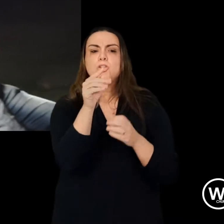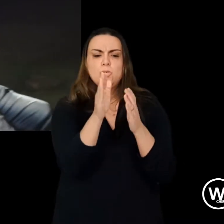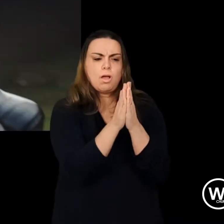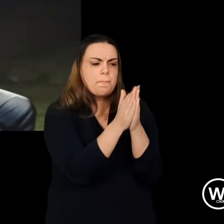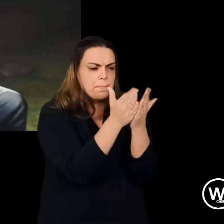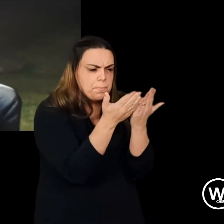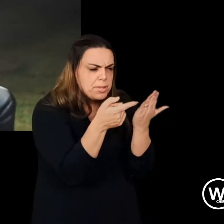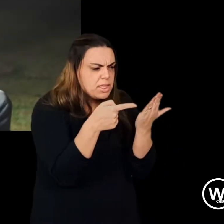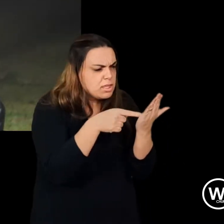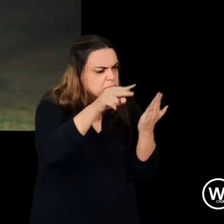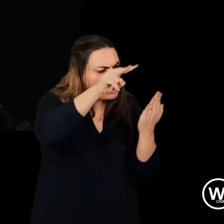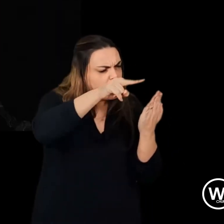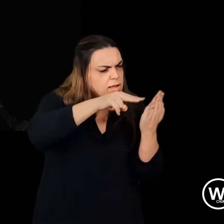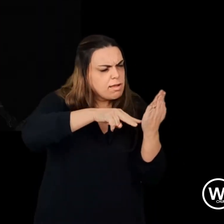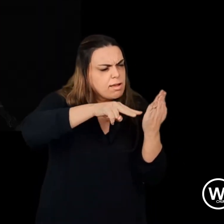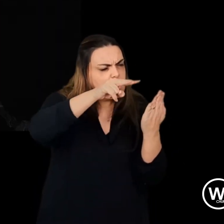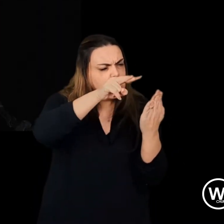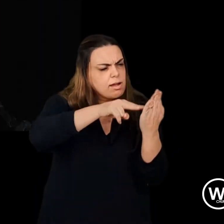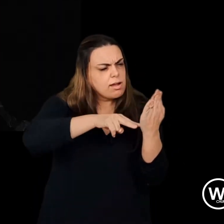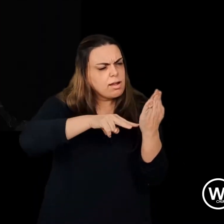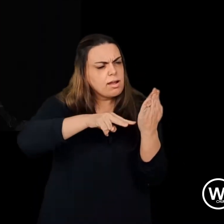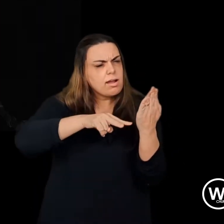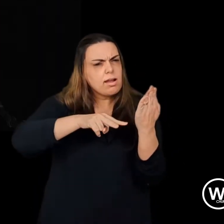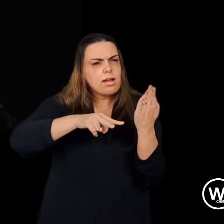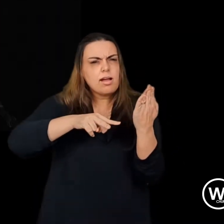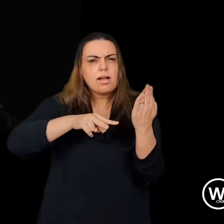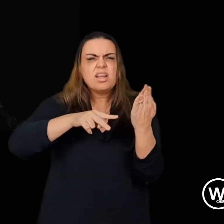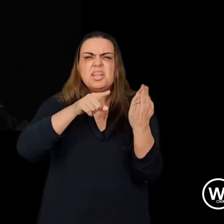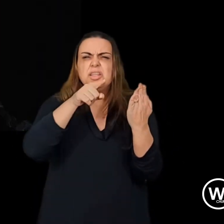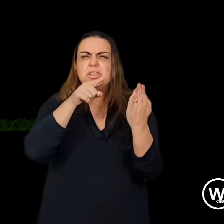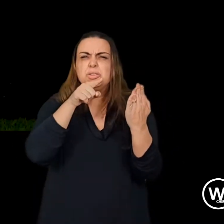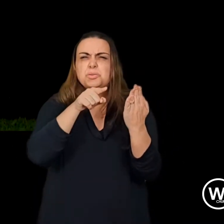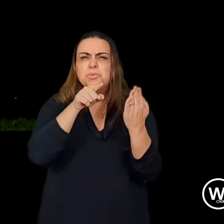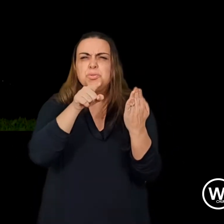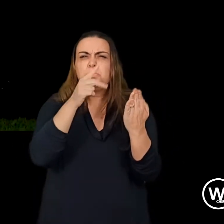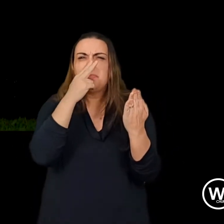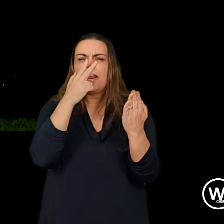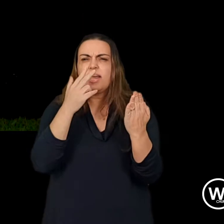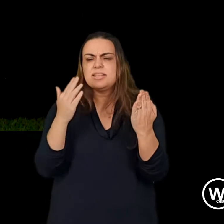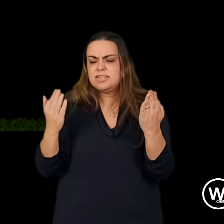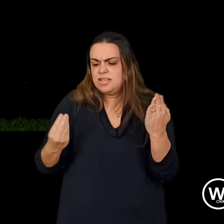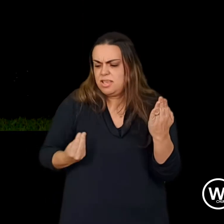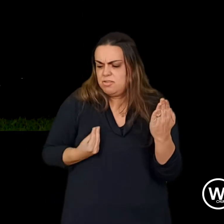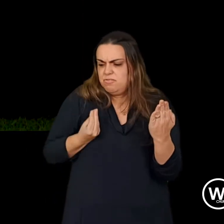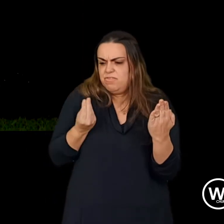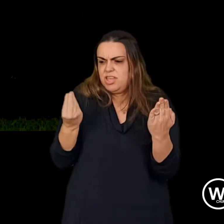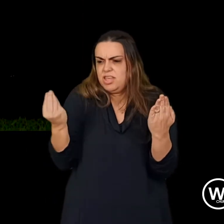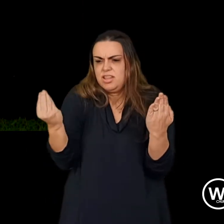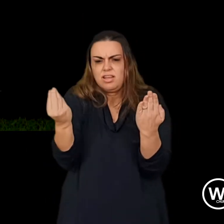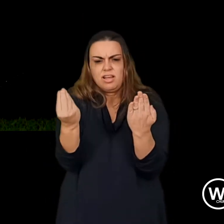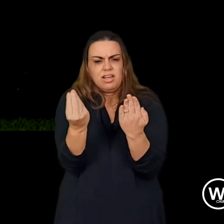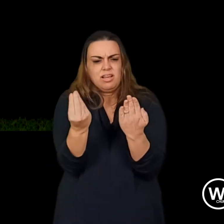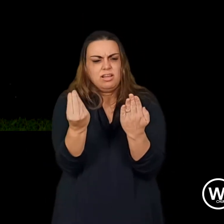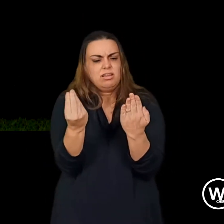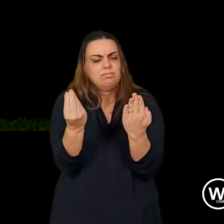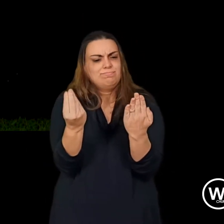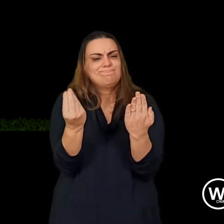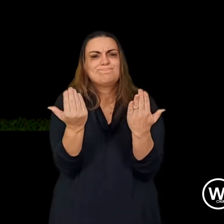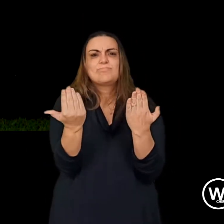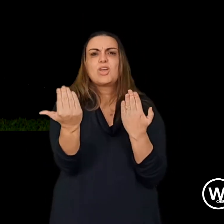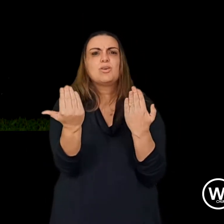de Deus e traz ela para o nível raso da sua humanidade, ela se tornará uma palavra